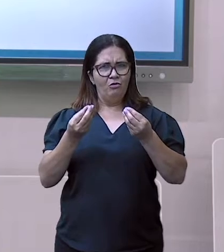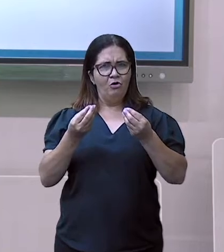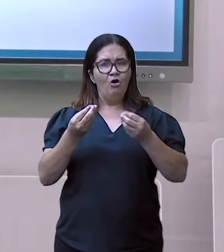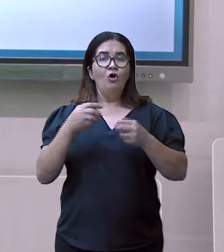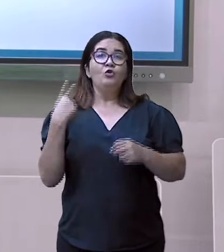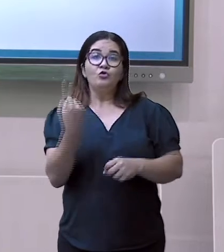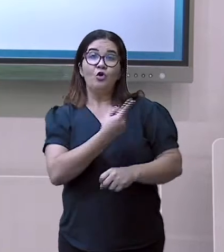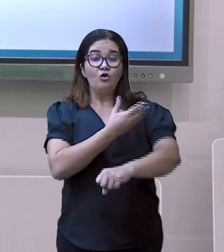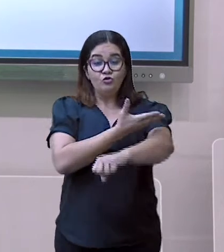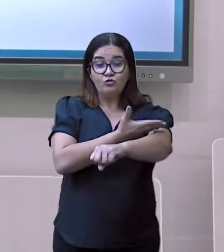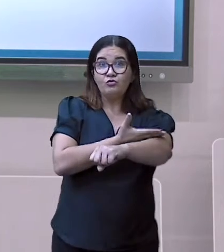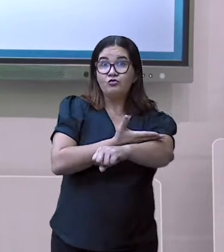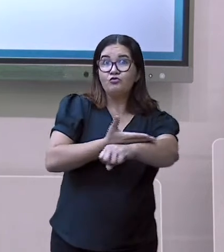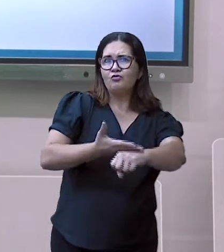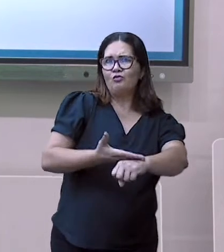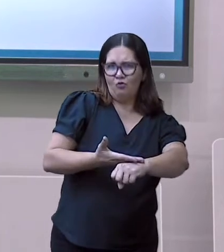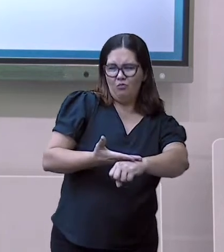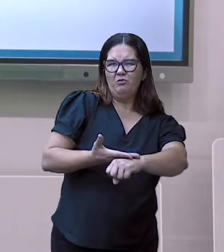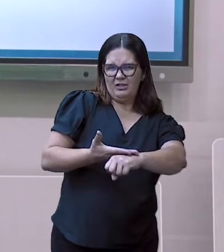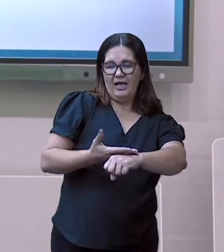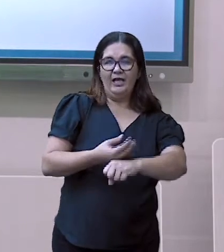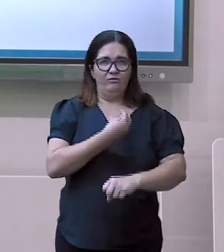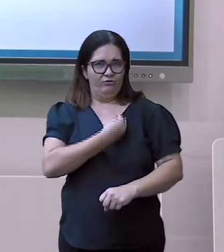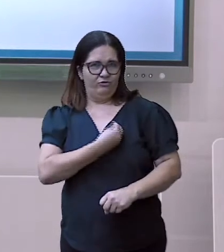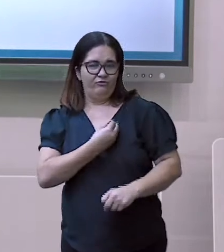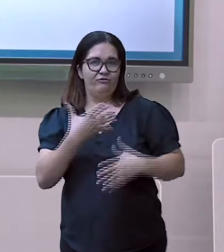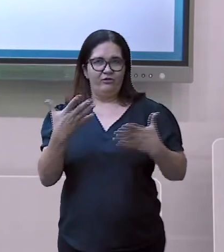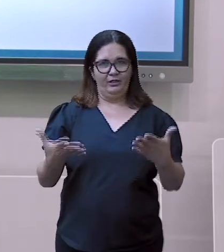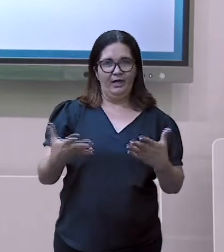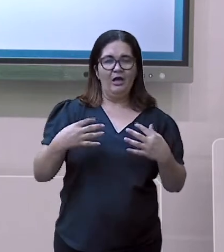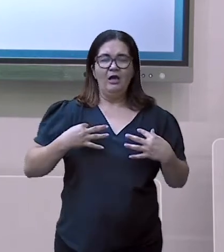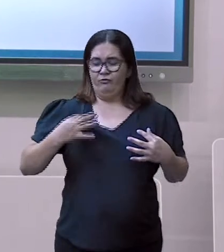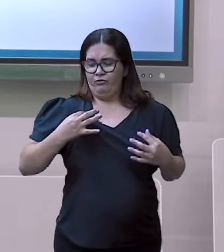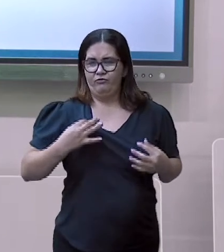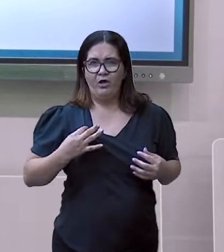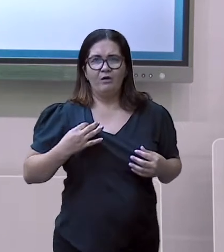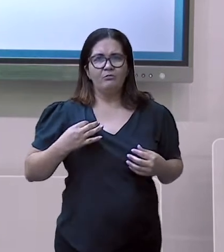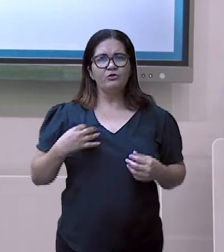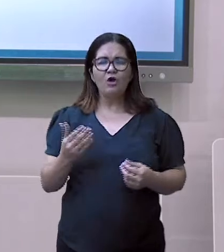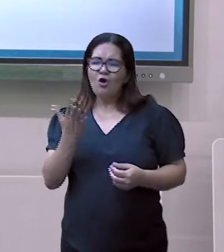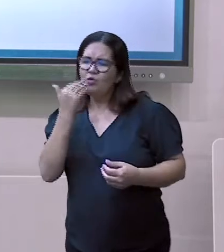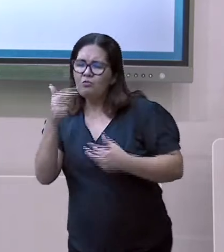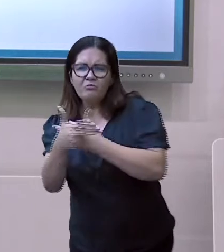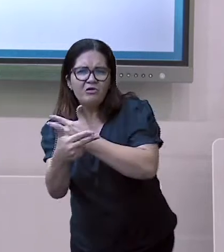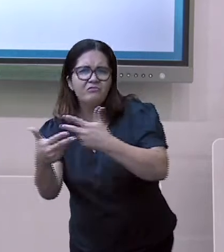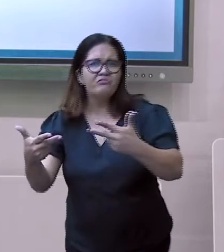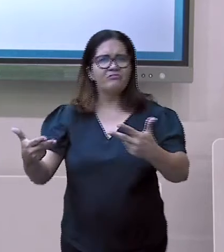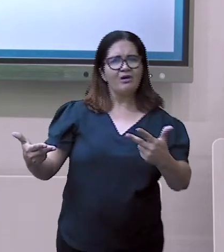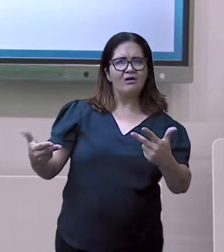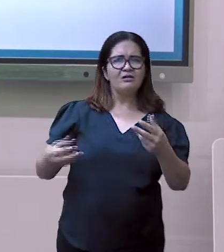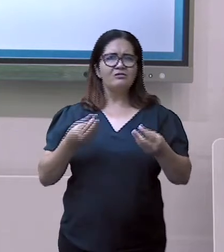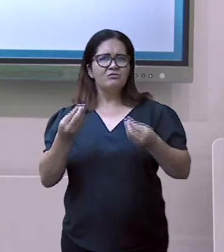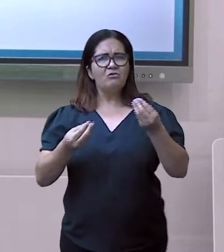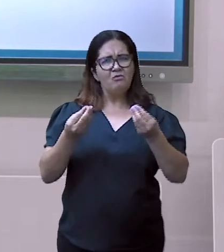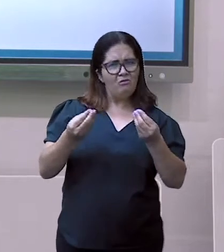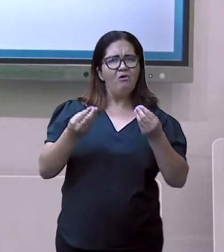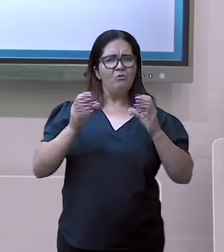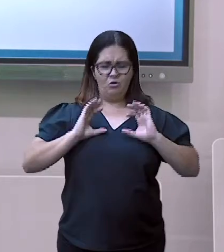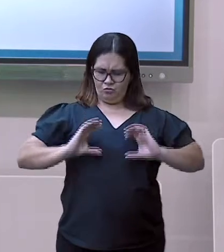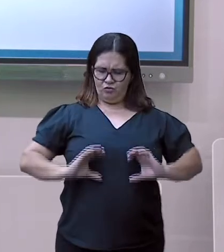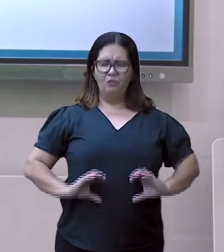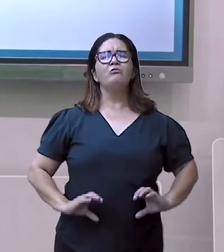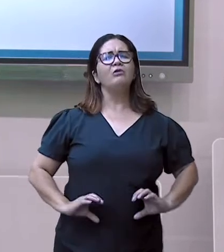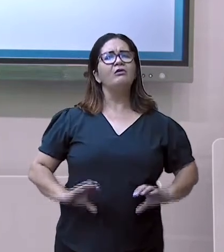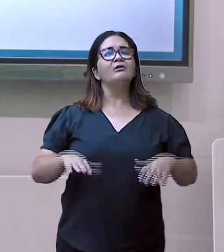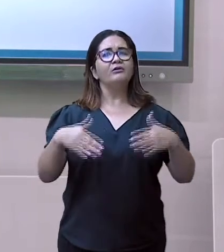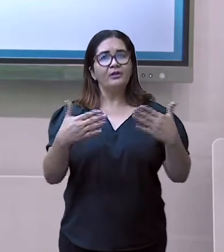que vivemos de modo em geral, não é mesmo? Uma presença muito marcante na nossa